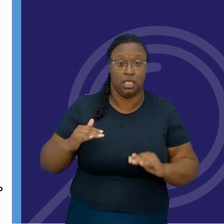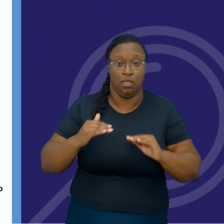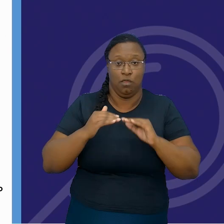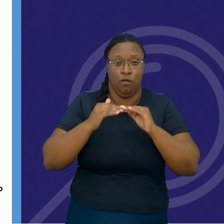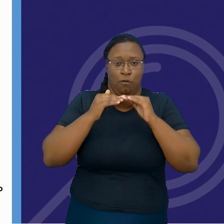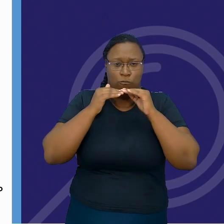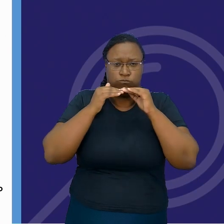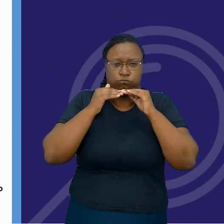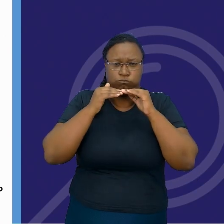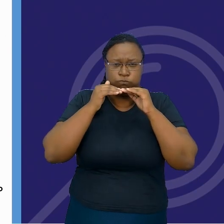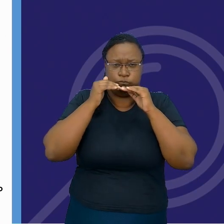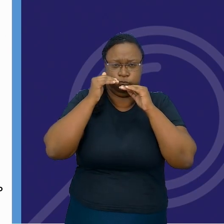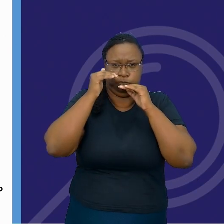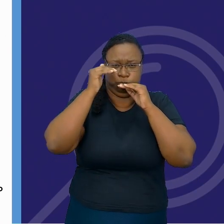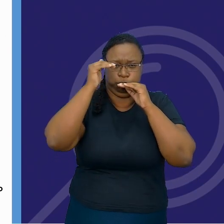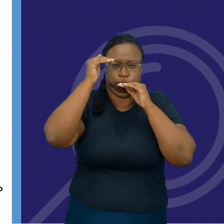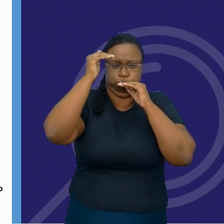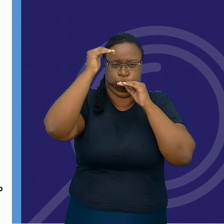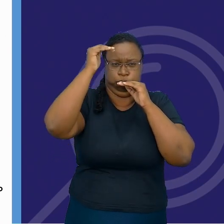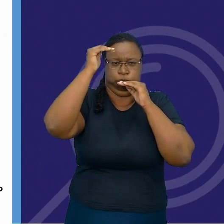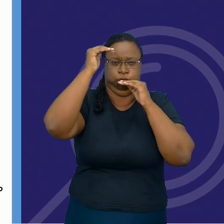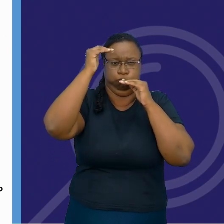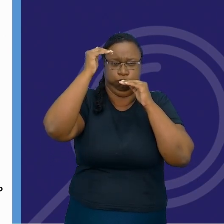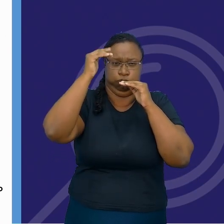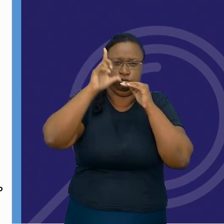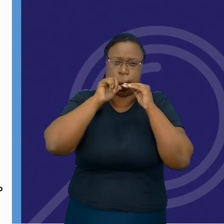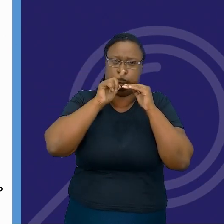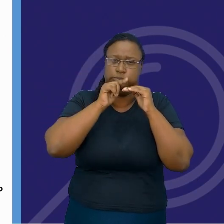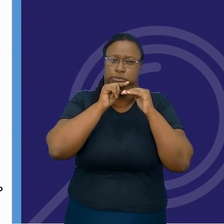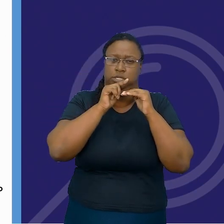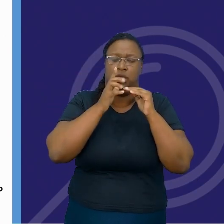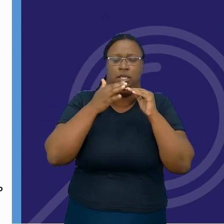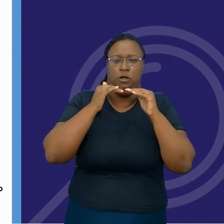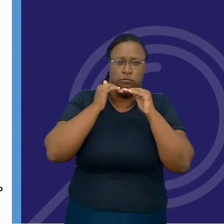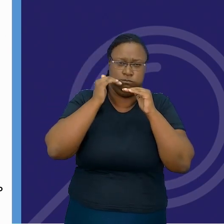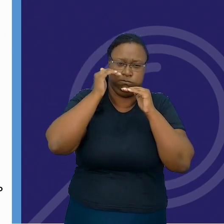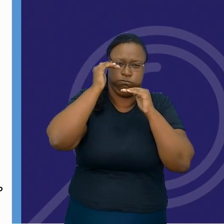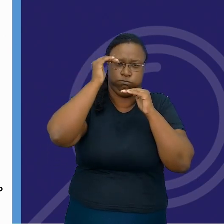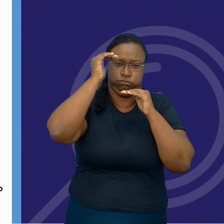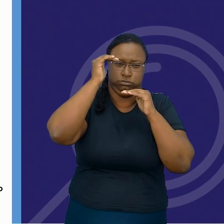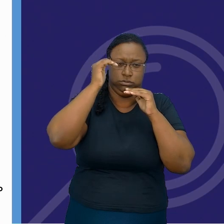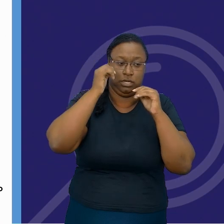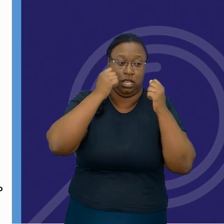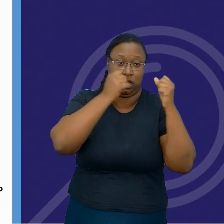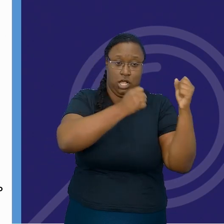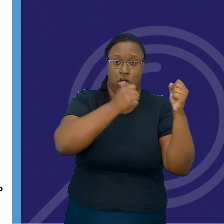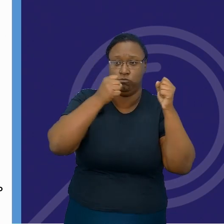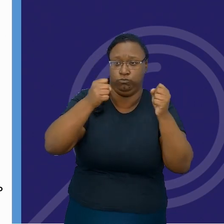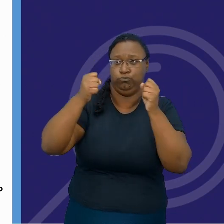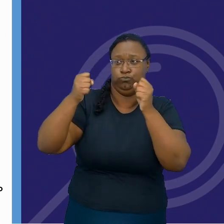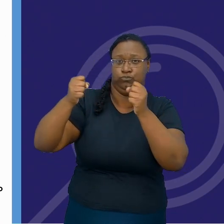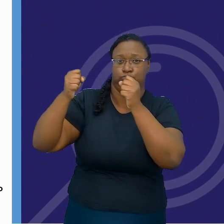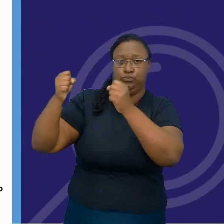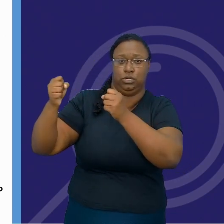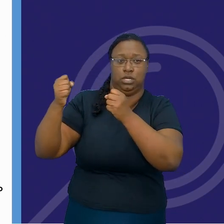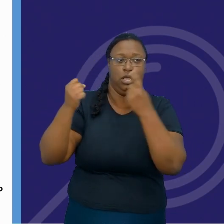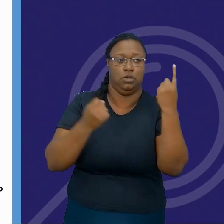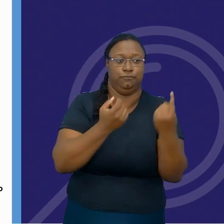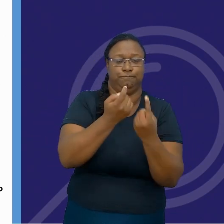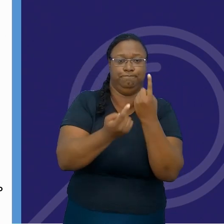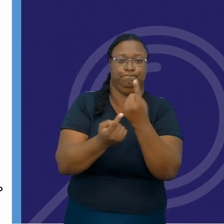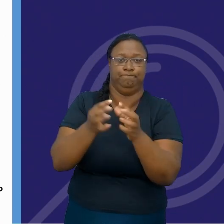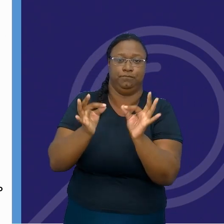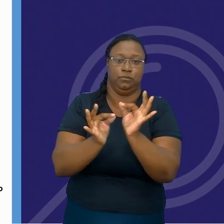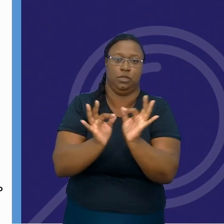das hidroelétricas e a potência, duas unidades de medida aí, né, a potência de